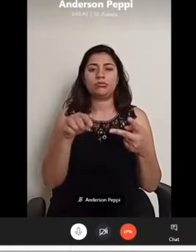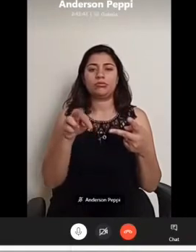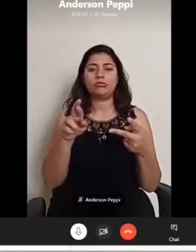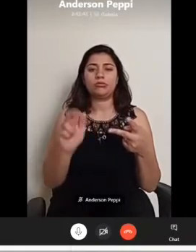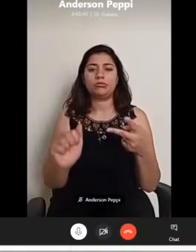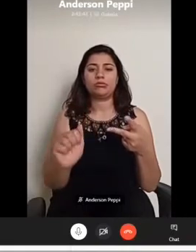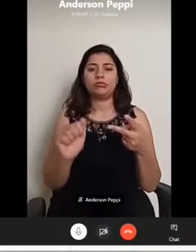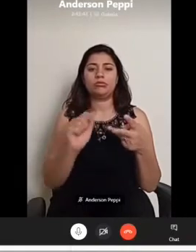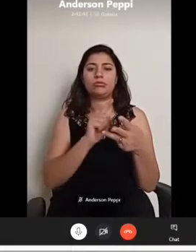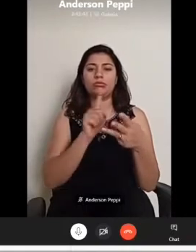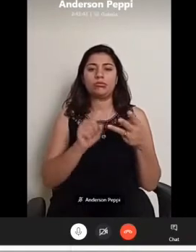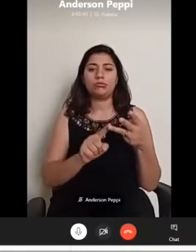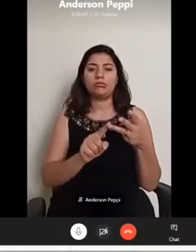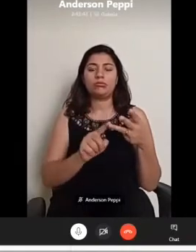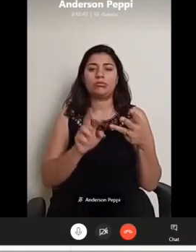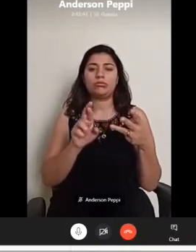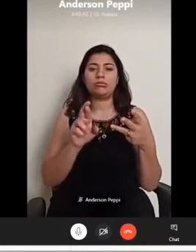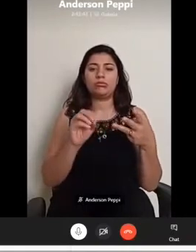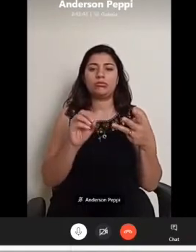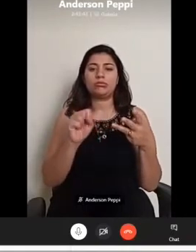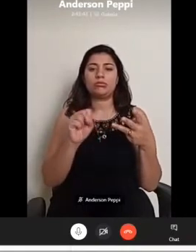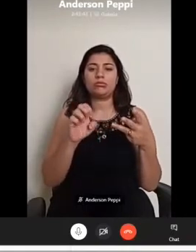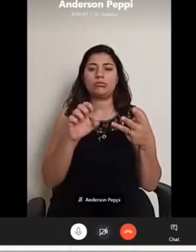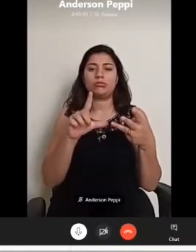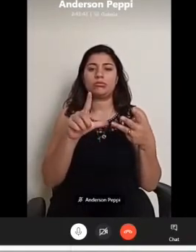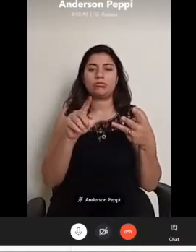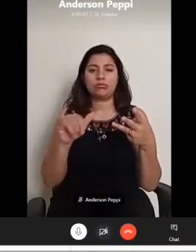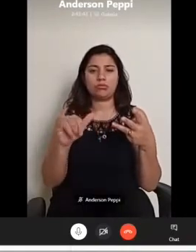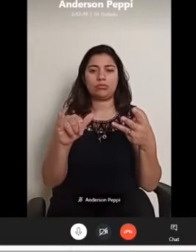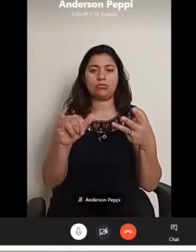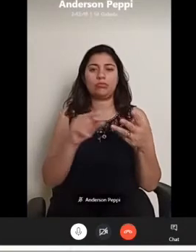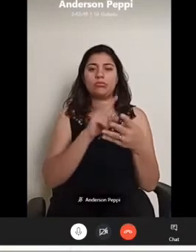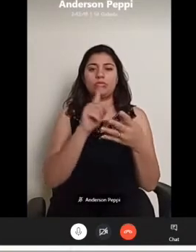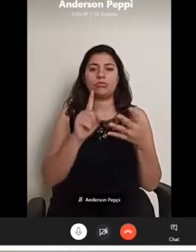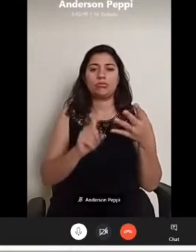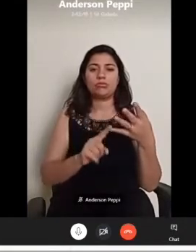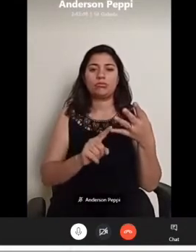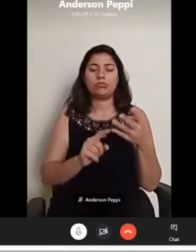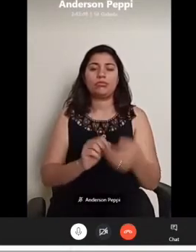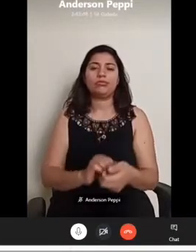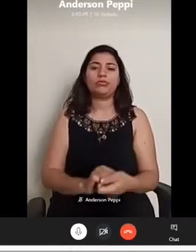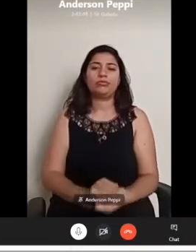Roseli Antunes da Silva Iello.